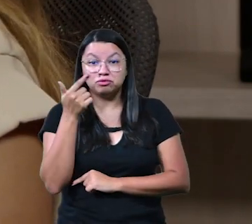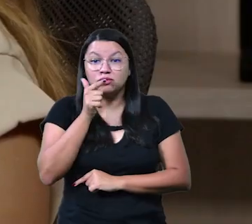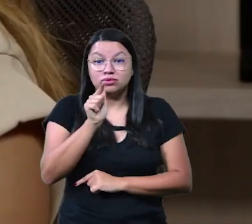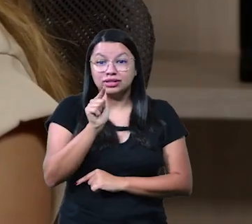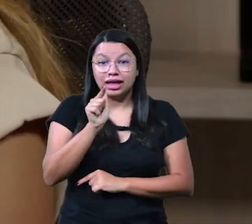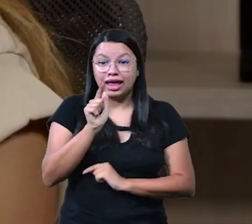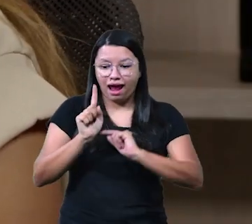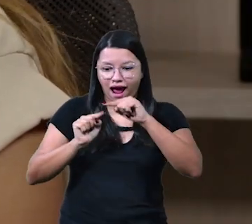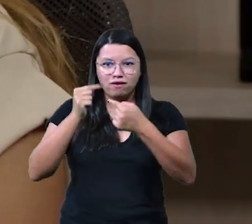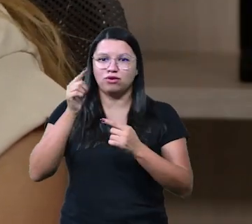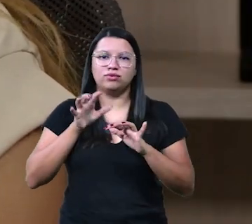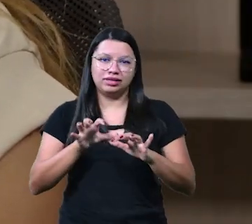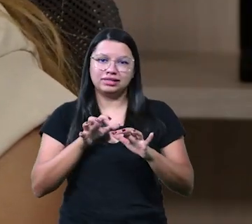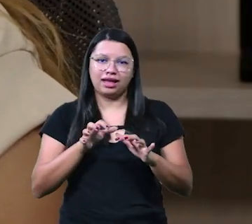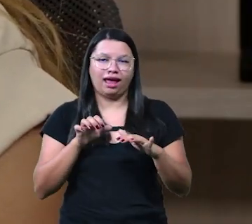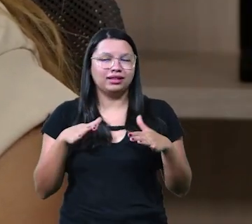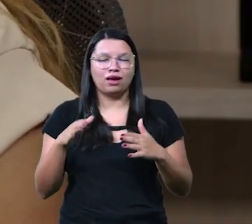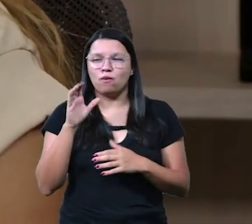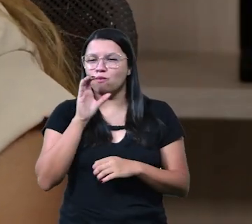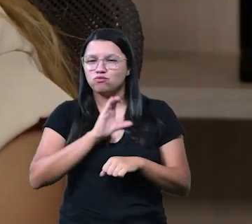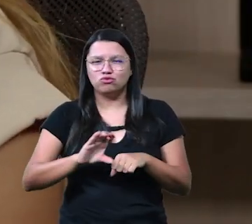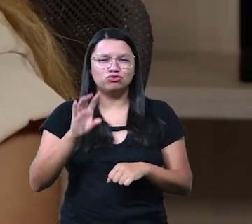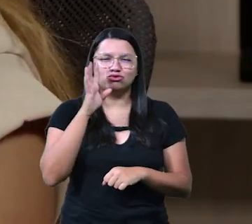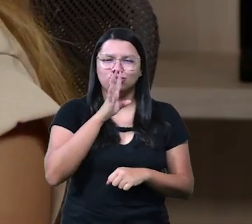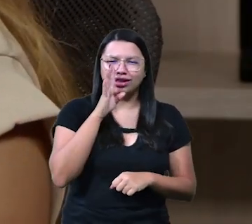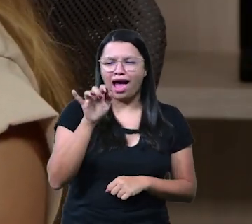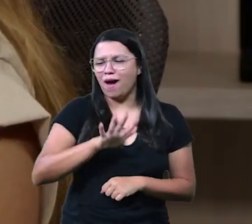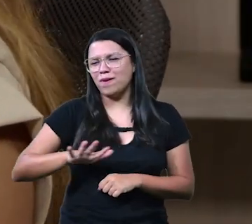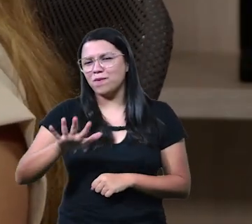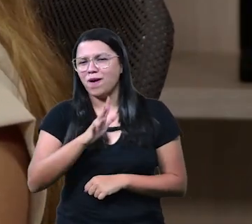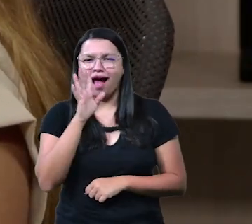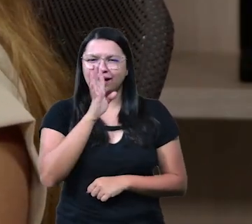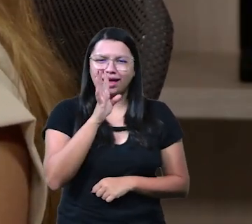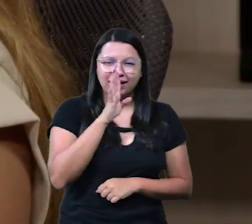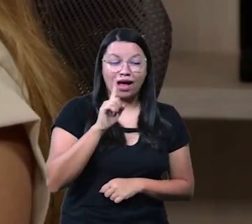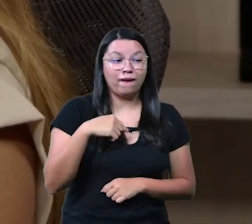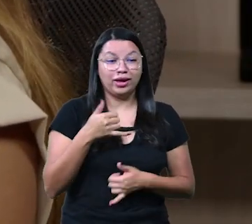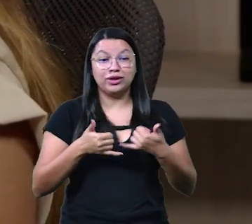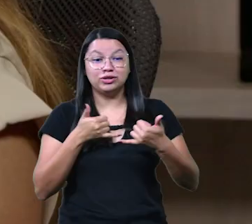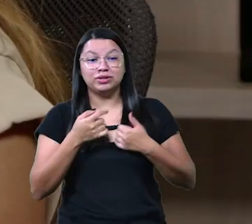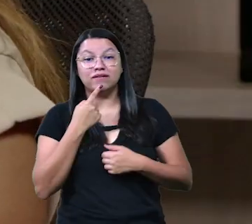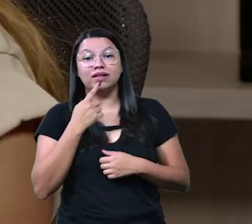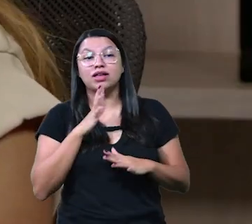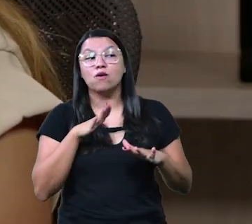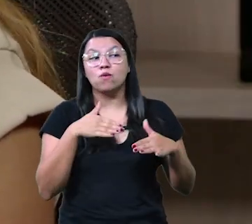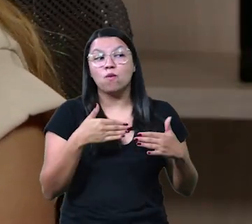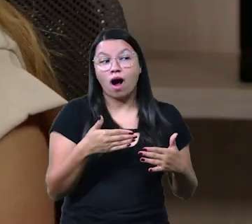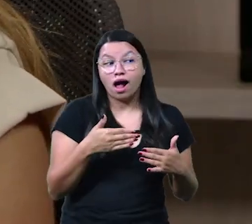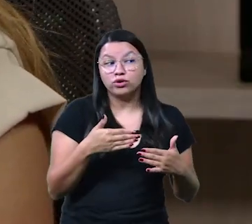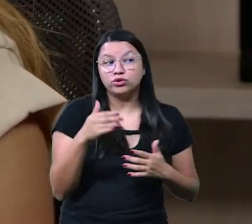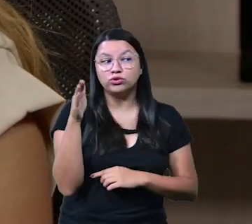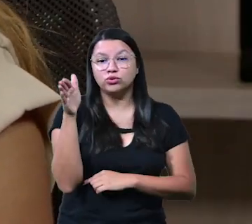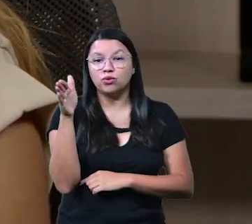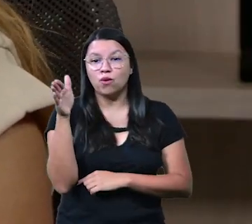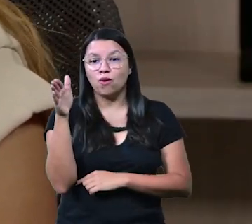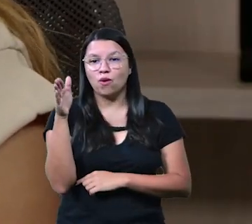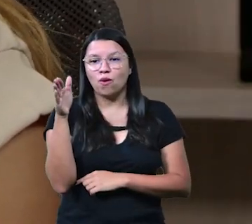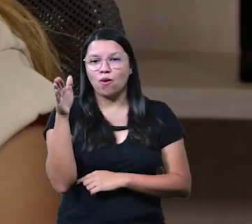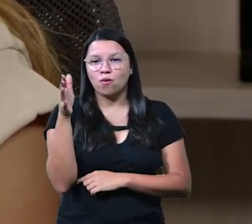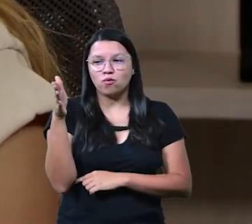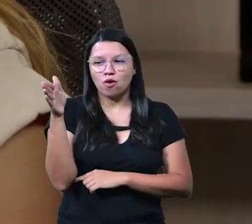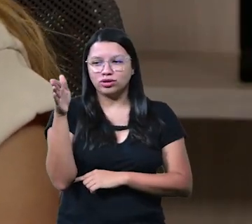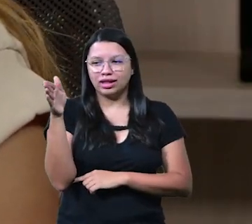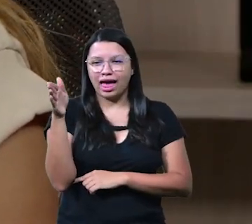muito legal, é uma área muito legal. E que a gente brinca falando que quando o mosquitinho da hotelaria pica, já era. Porque você